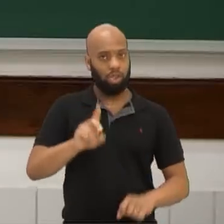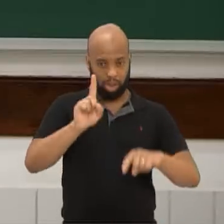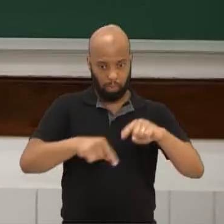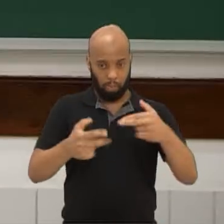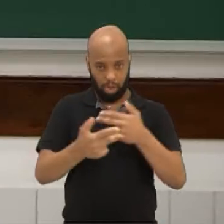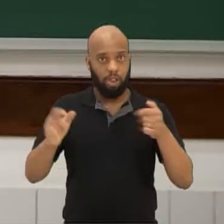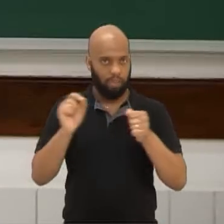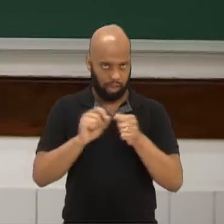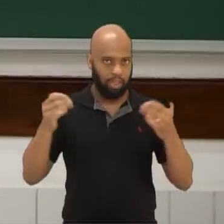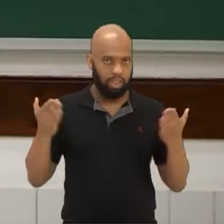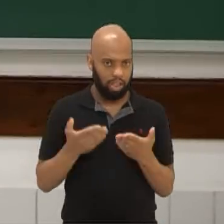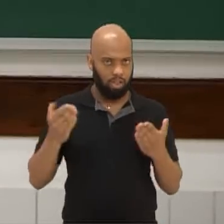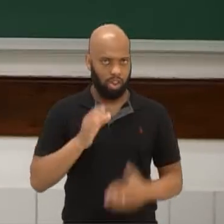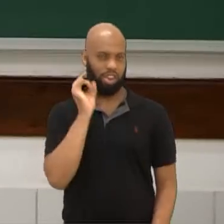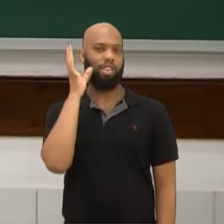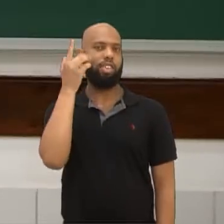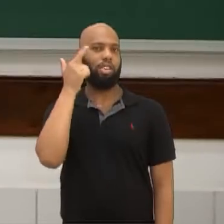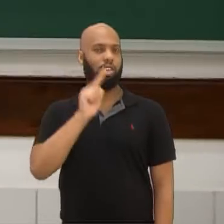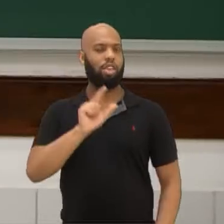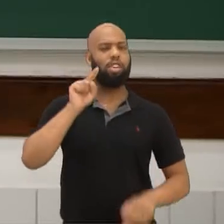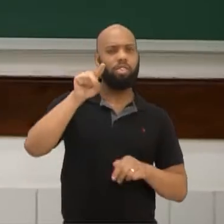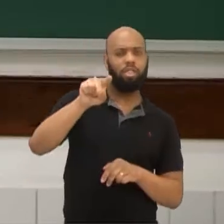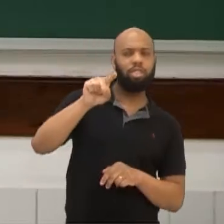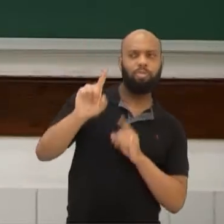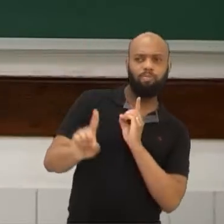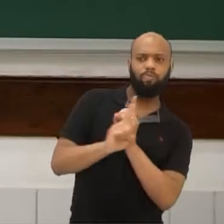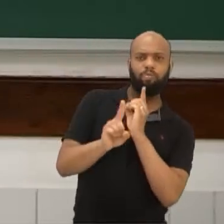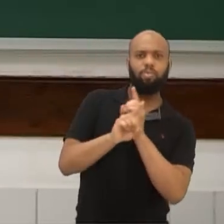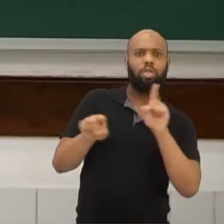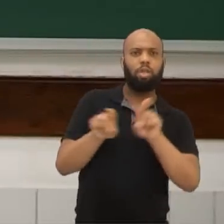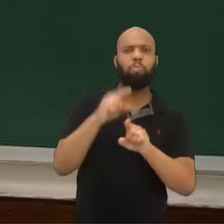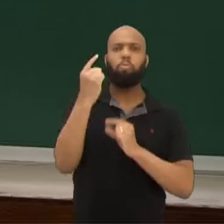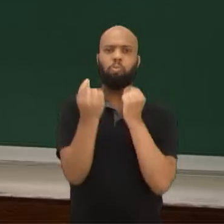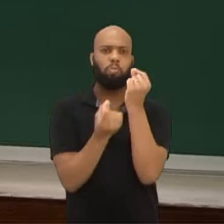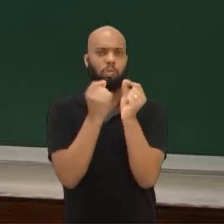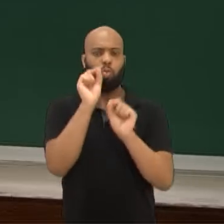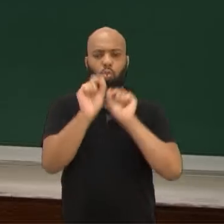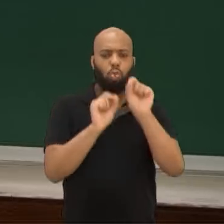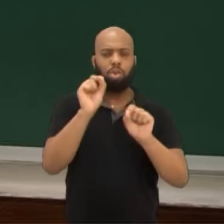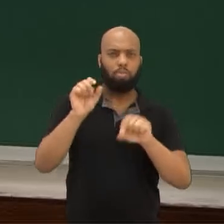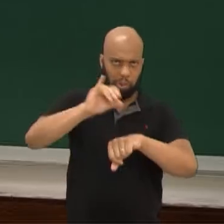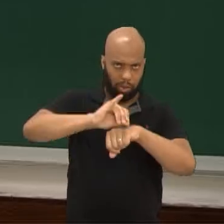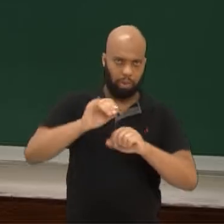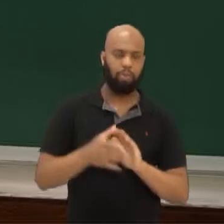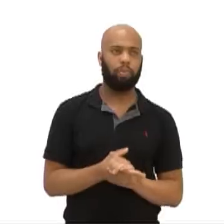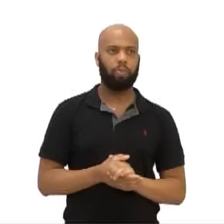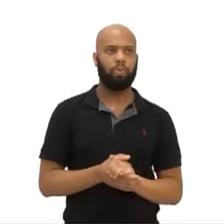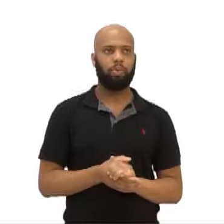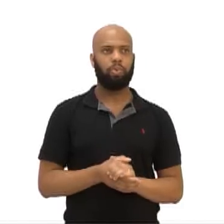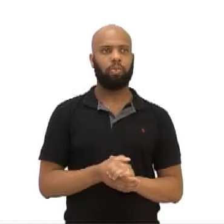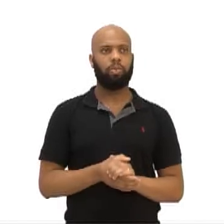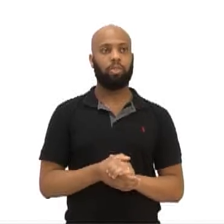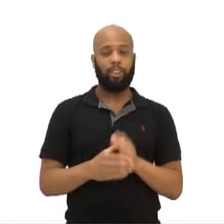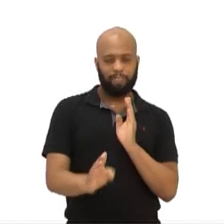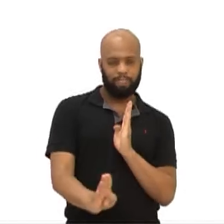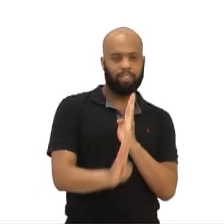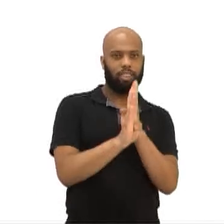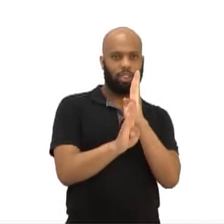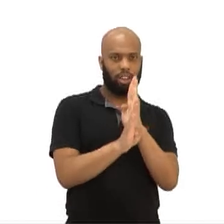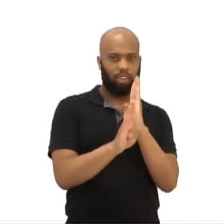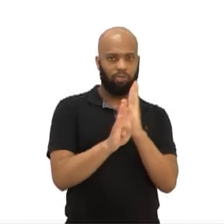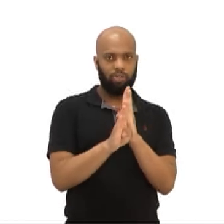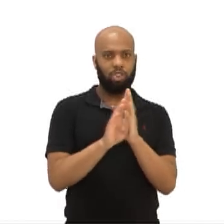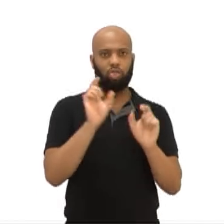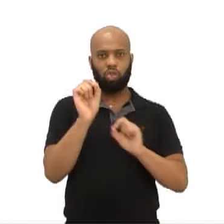construído, certo? Para ficar um pouco mais fácil vocês encontrarem quais são esses objetos. Então, lá. Identifique